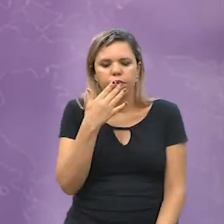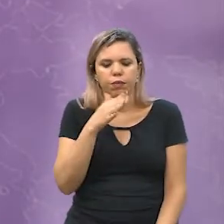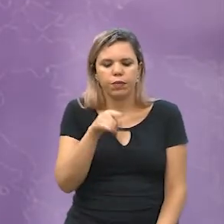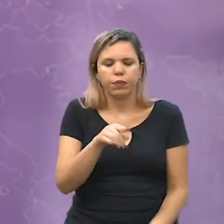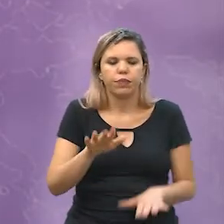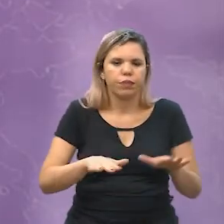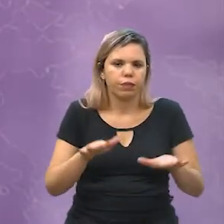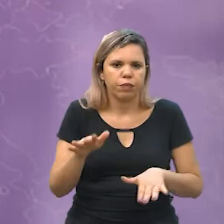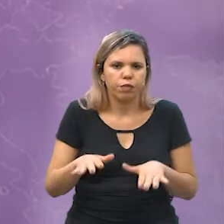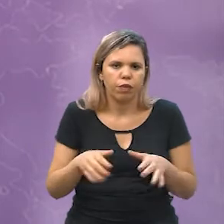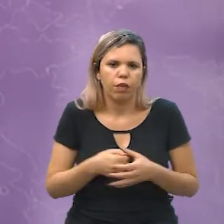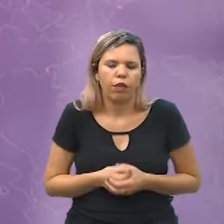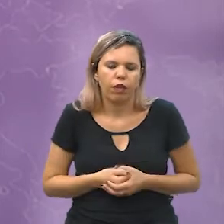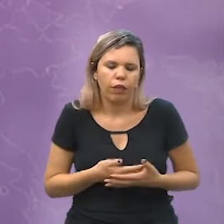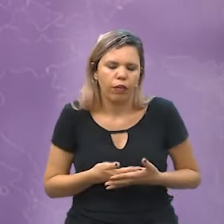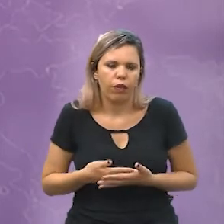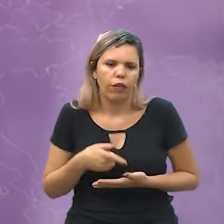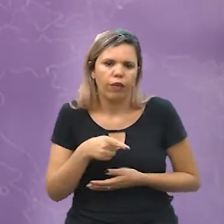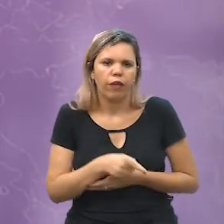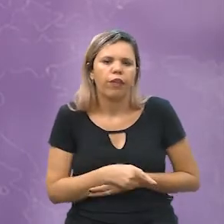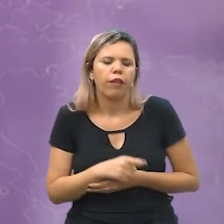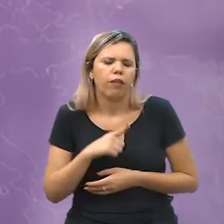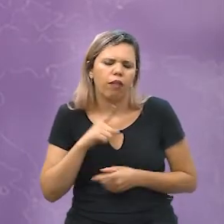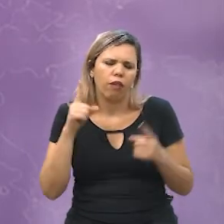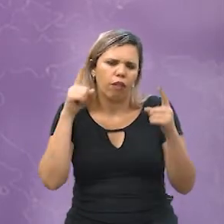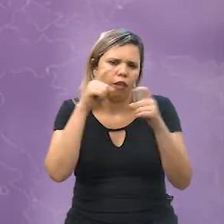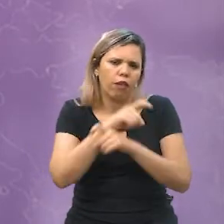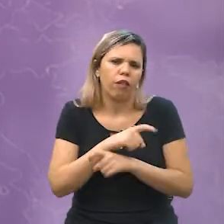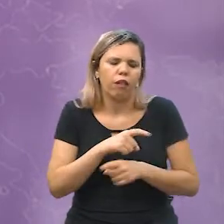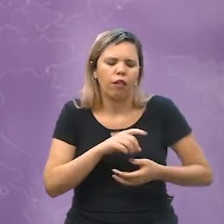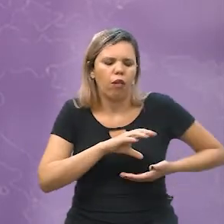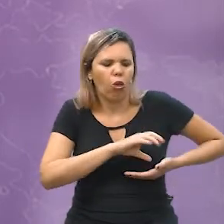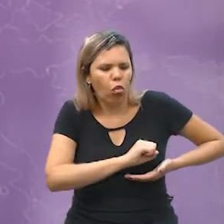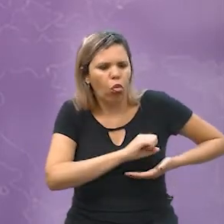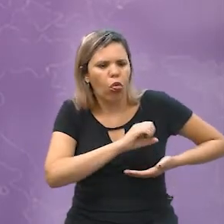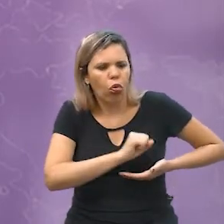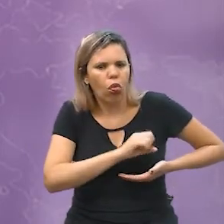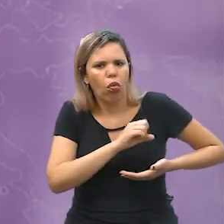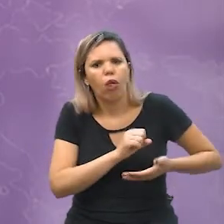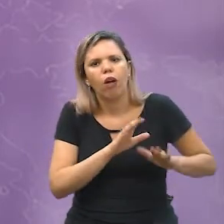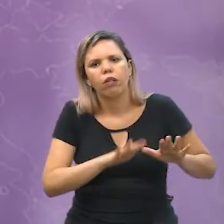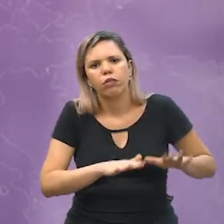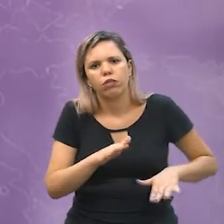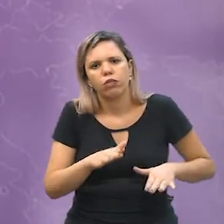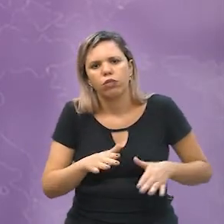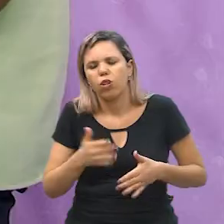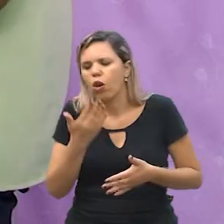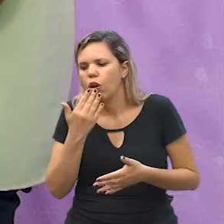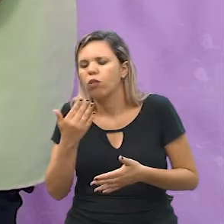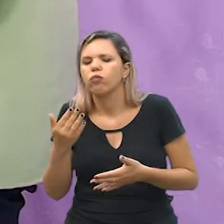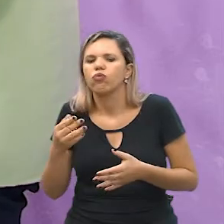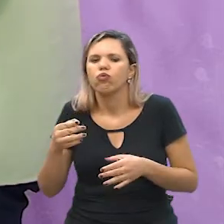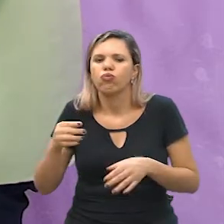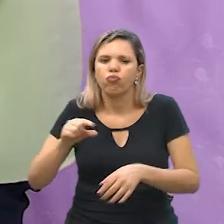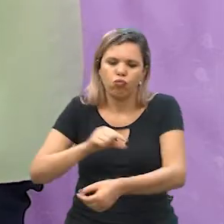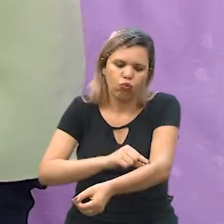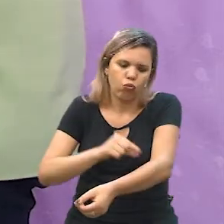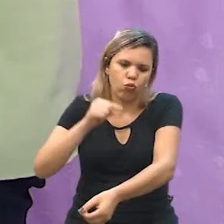também, muitas vezes, esse bebê, né, tem dificuldade de amamentar e acaba tomando alimentação intravenosa, é